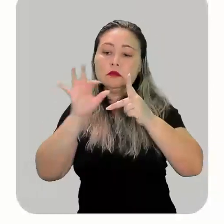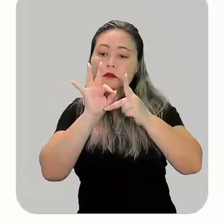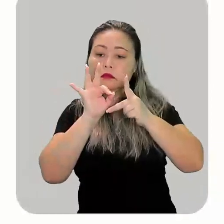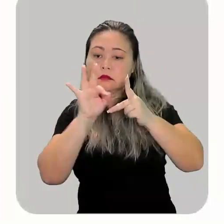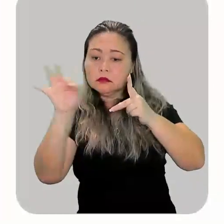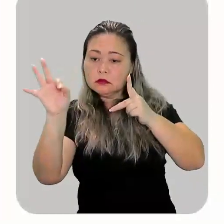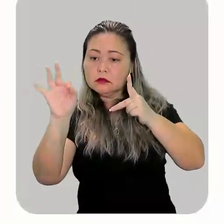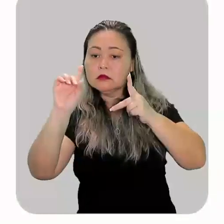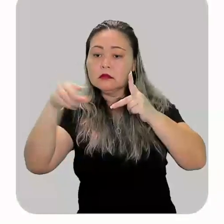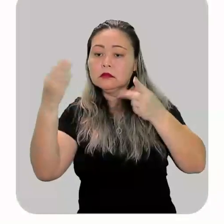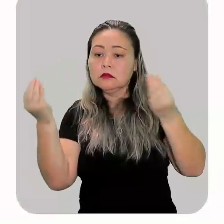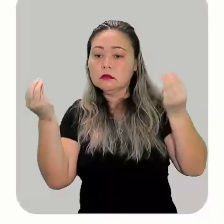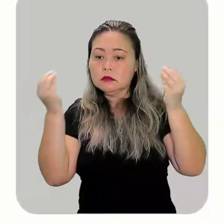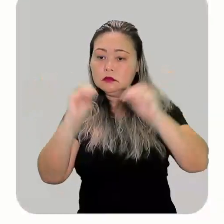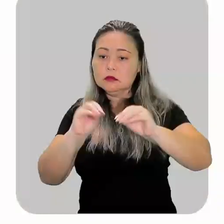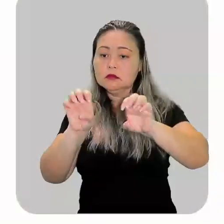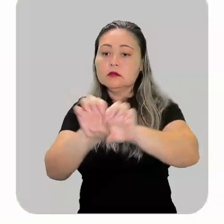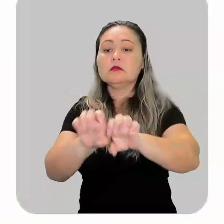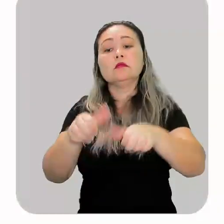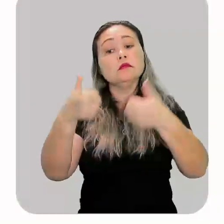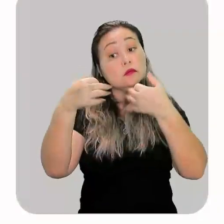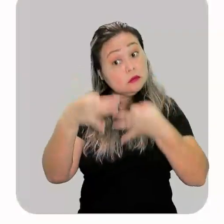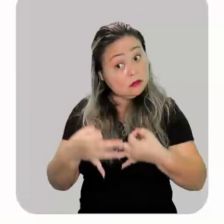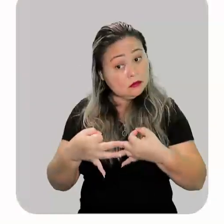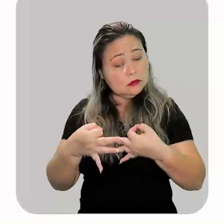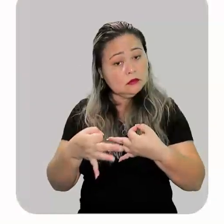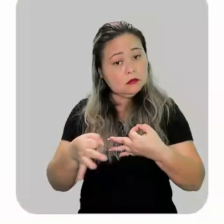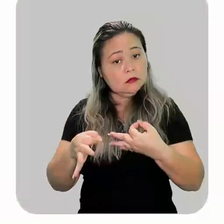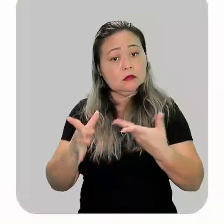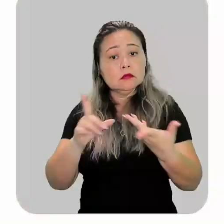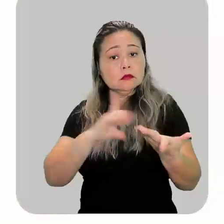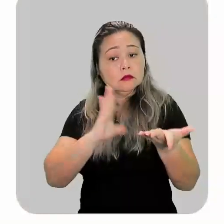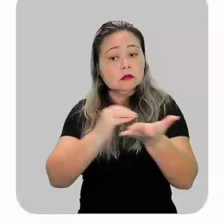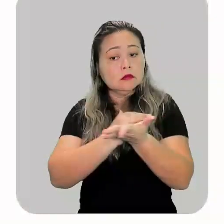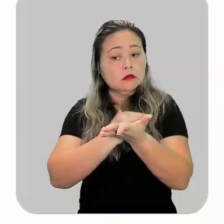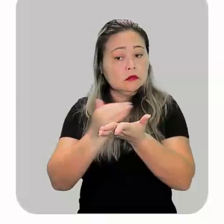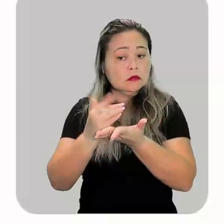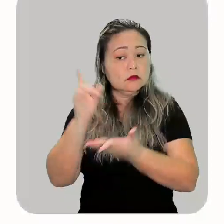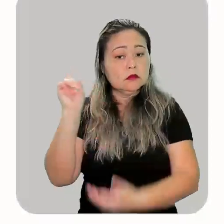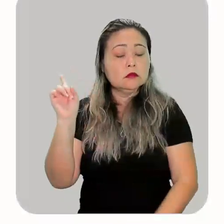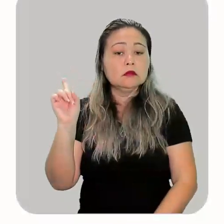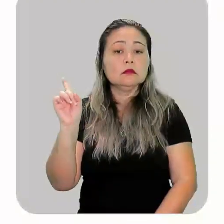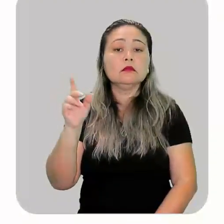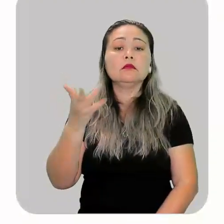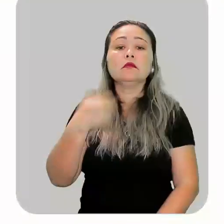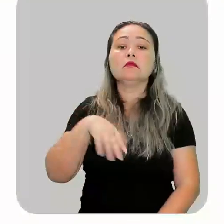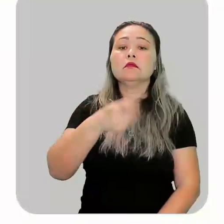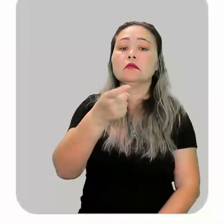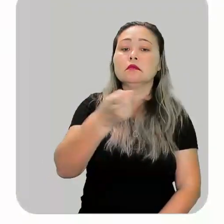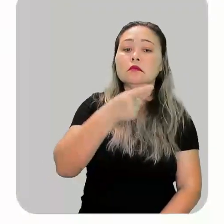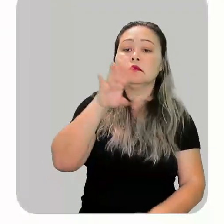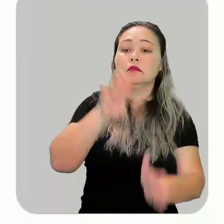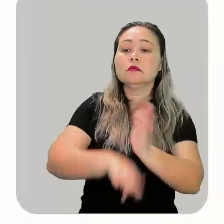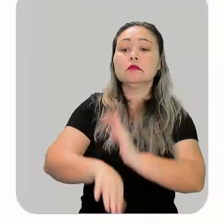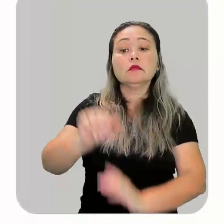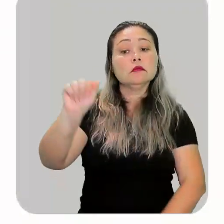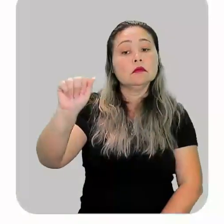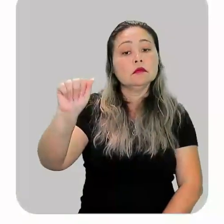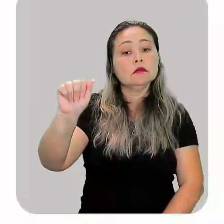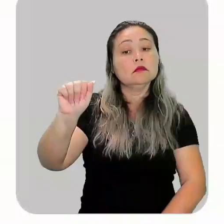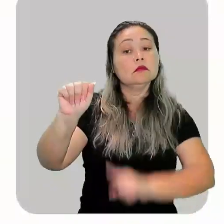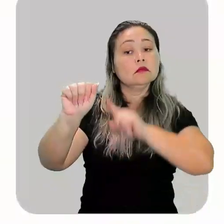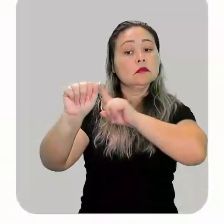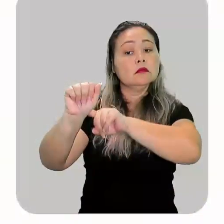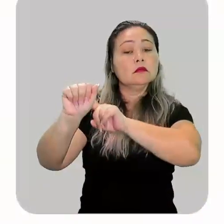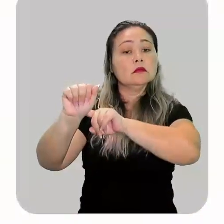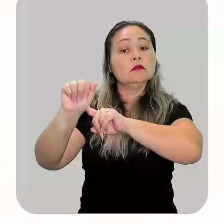depois colocar nessa equação? Isso mesmo. Isso mesmo. A gente pode até já começar ela aqui, né? Ó, x menos A, quem é o A? O